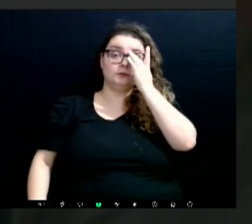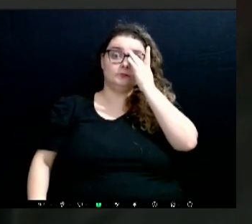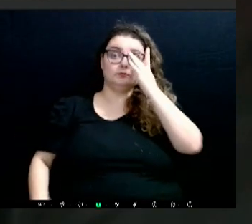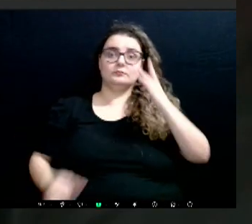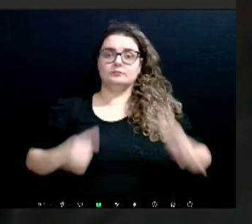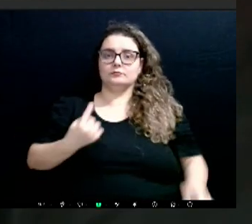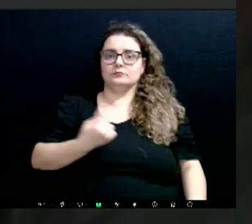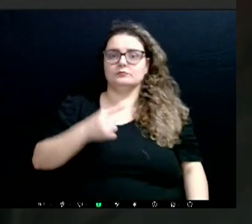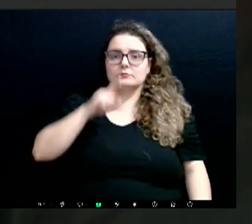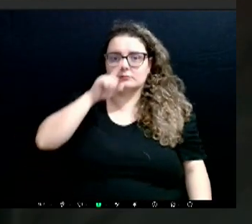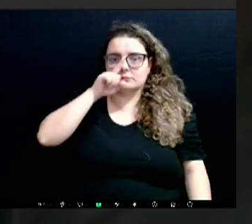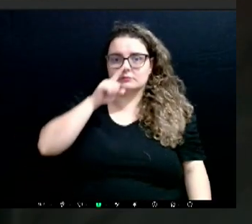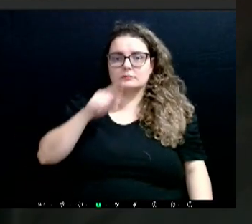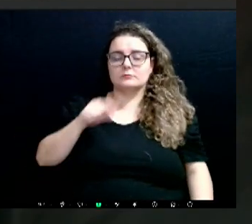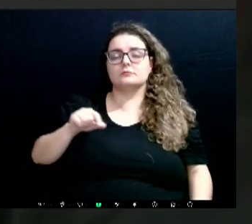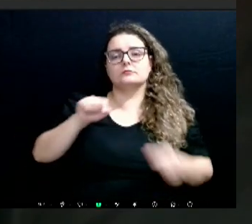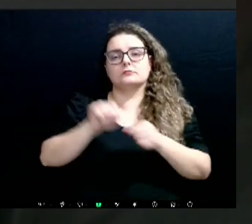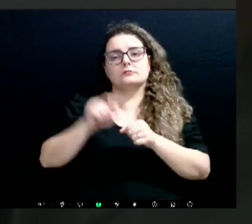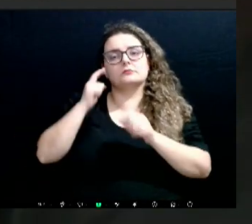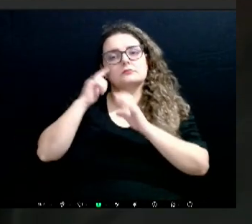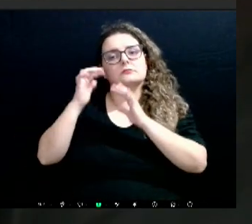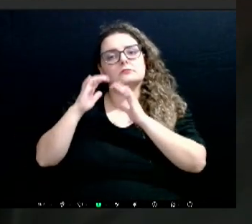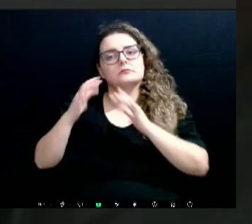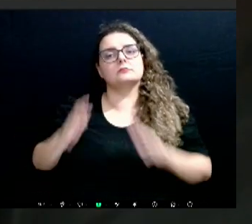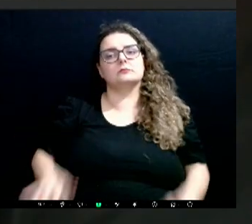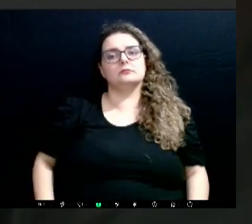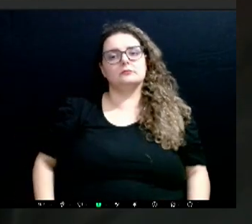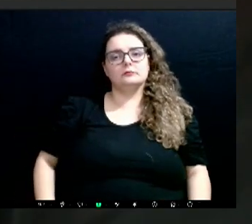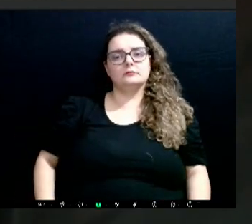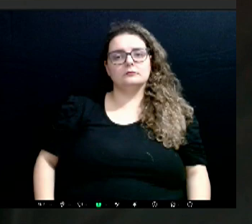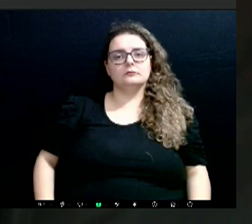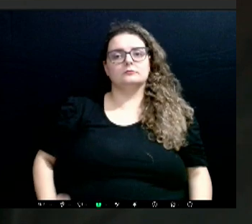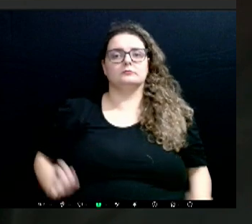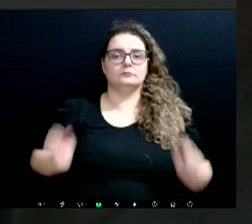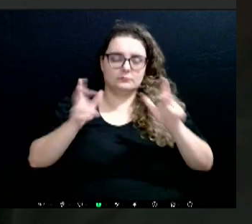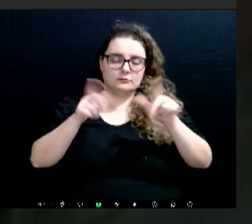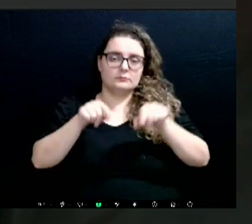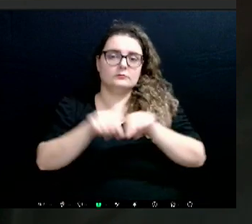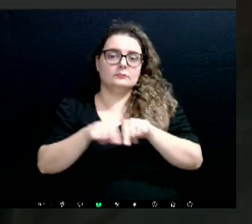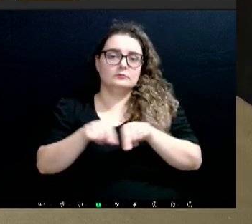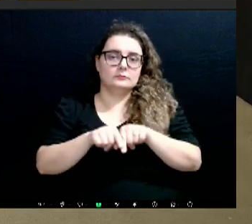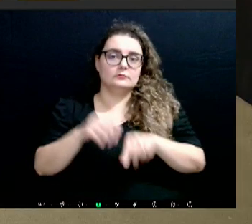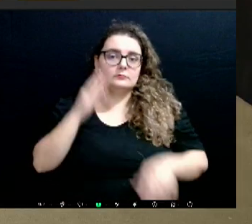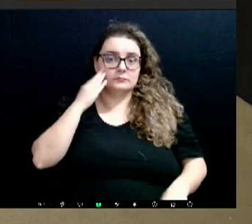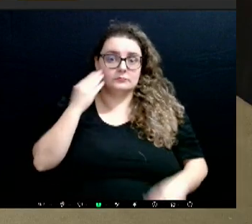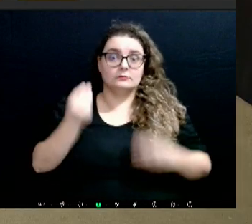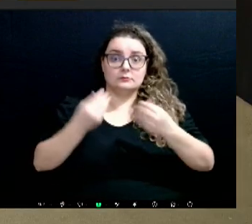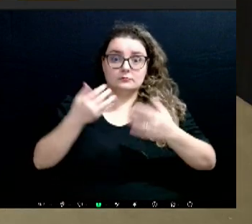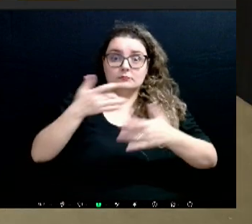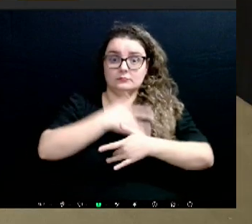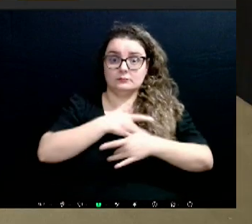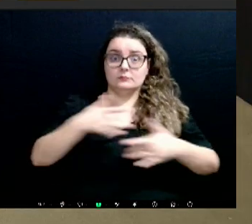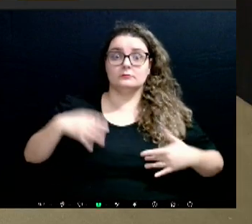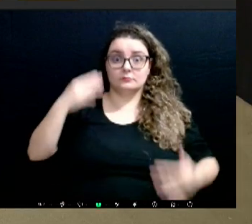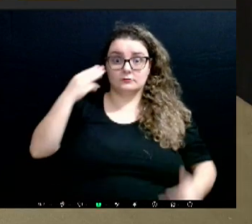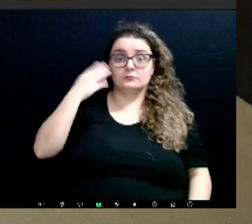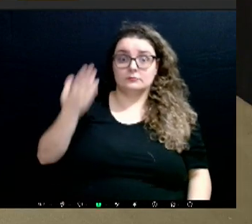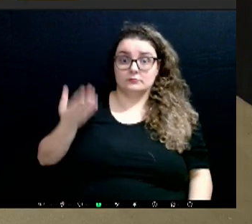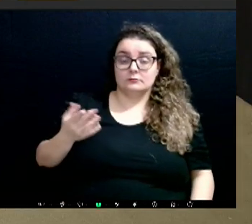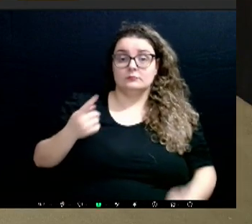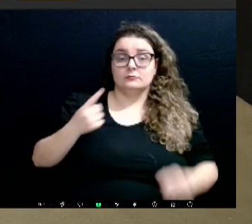me faz pensar e dar um alerta aí para saber como é que está a nossa saúde mental, né? Porque se você